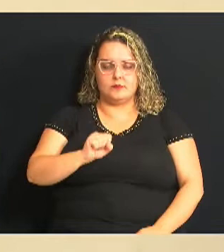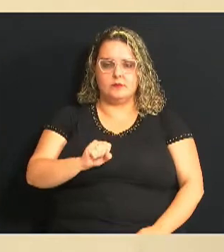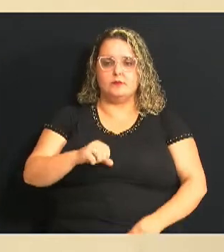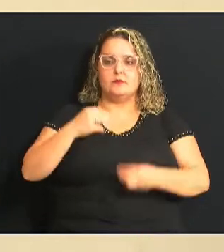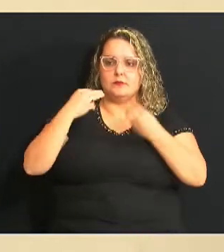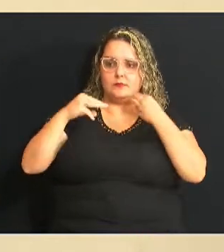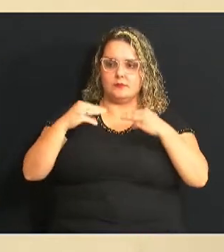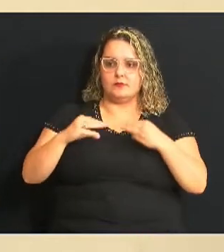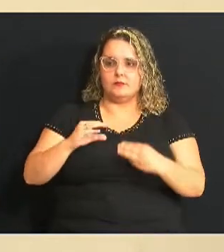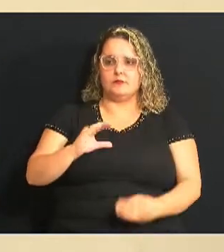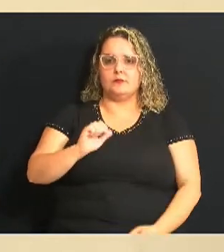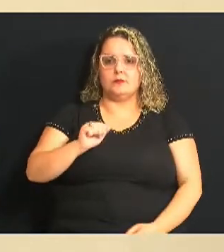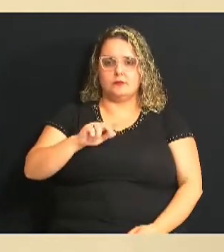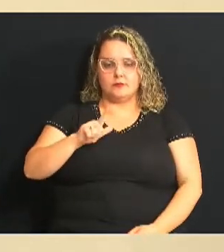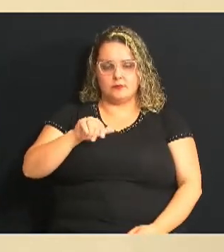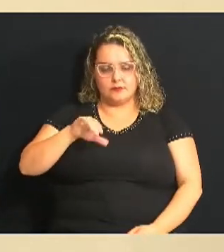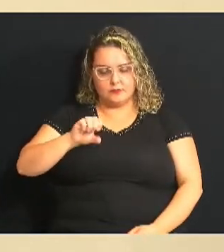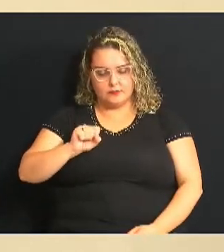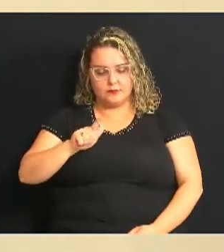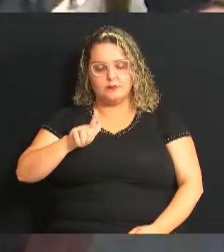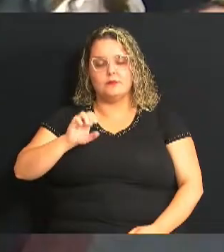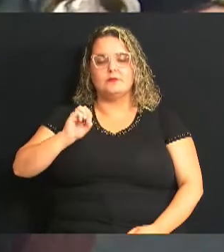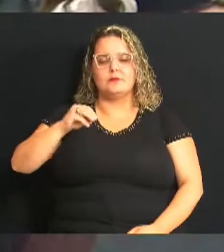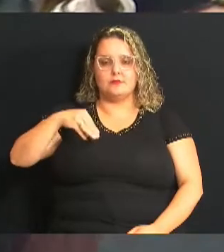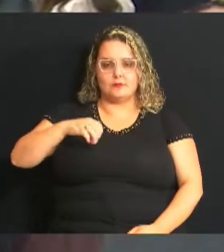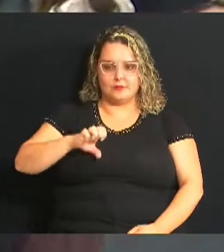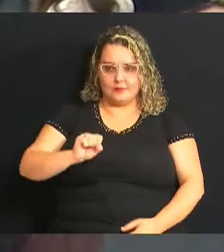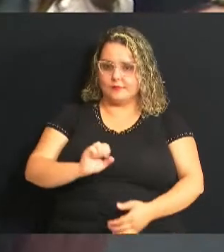Música Antônio Carlos Gomes.